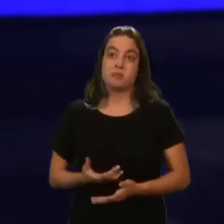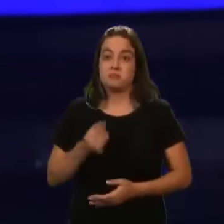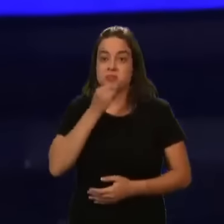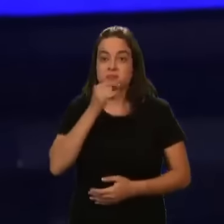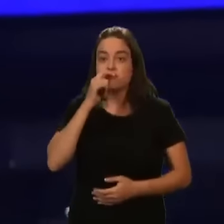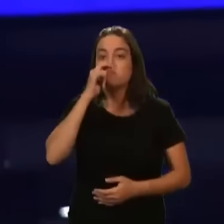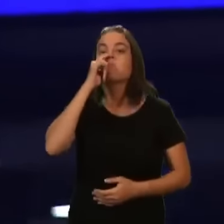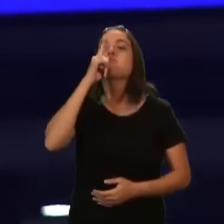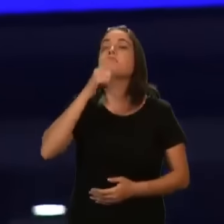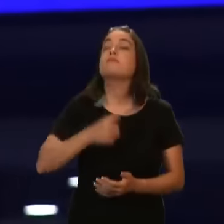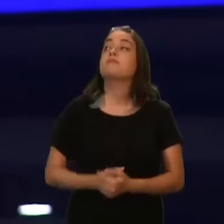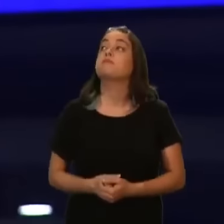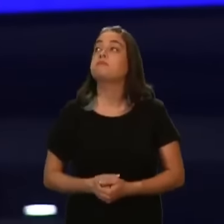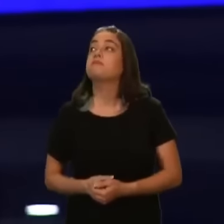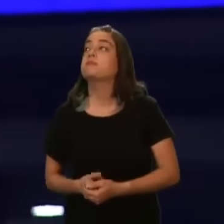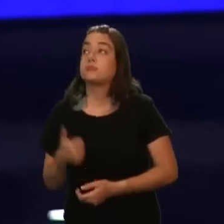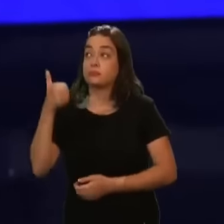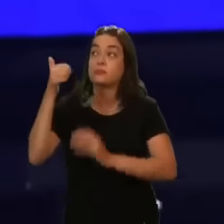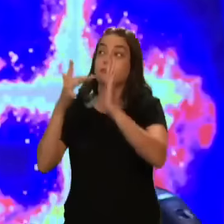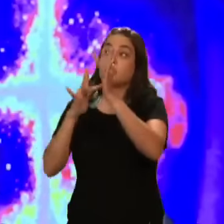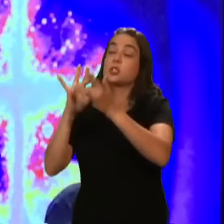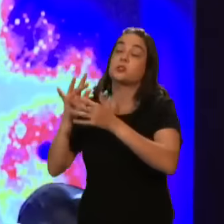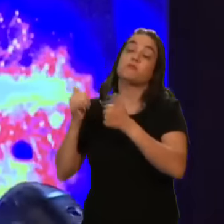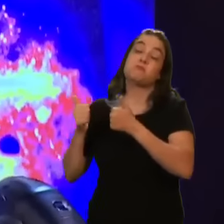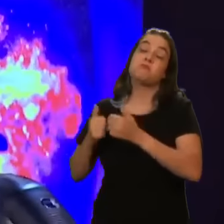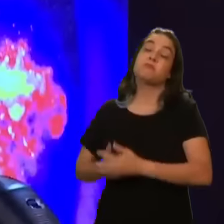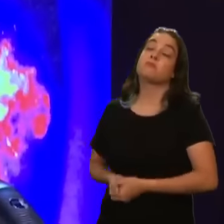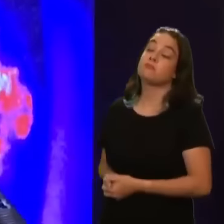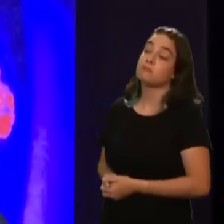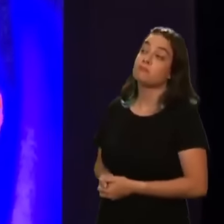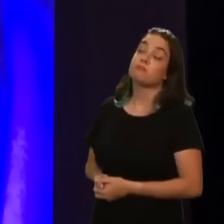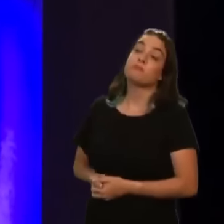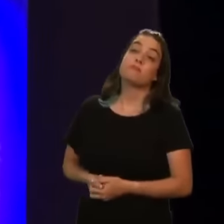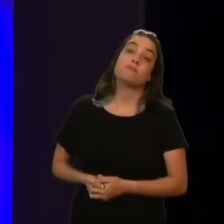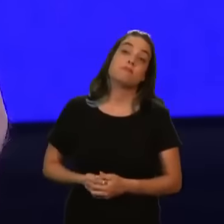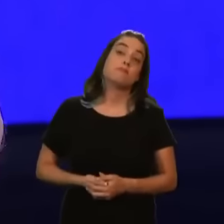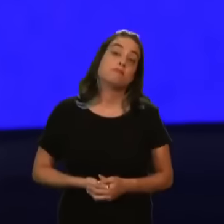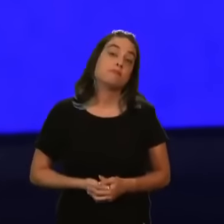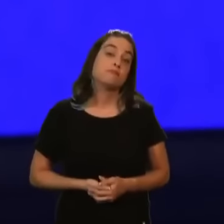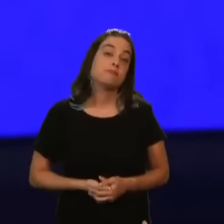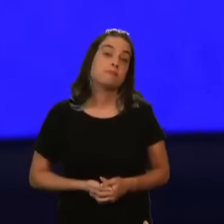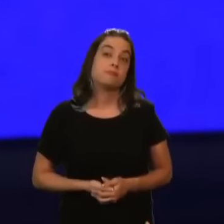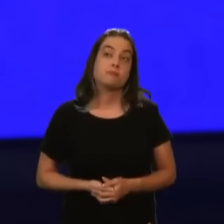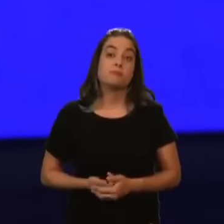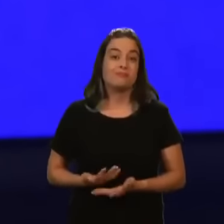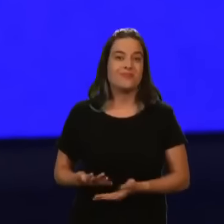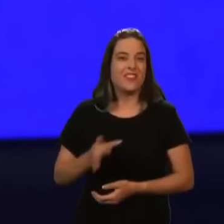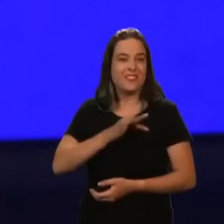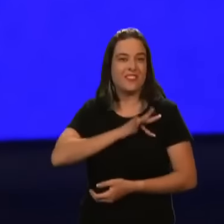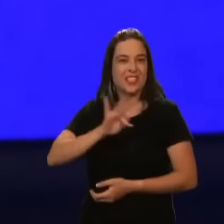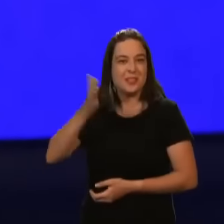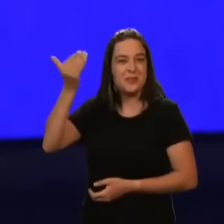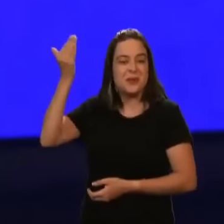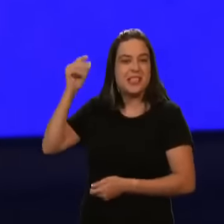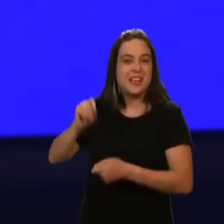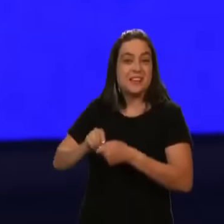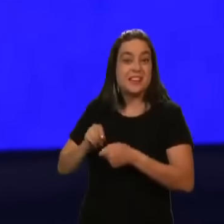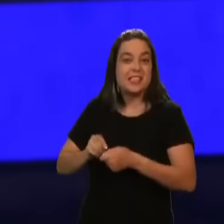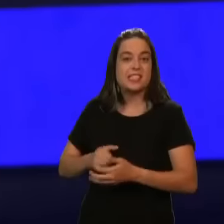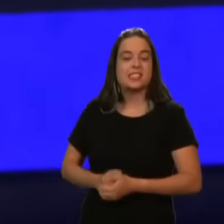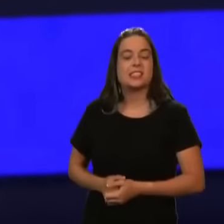E aí, Jesus? Tudo bem aí? Os fariseus um dia fizeram isso. Chegaram e falaram